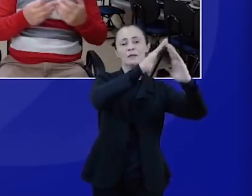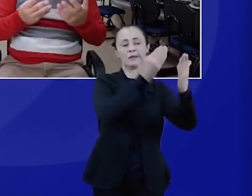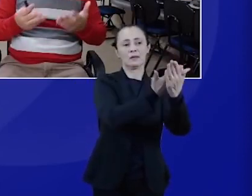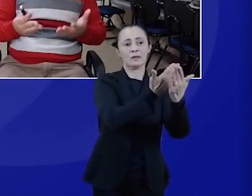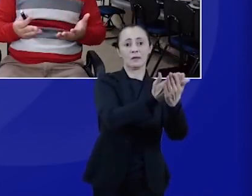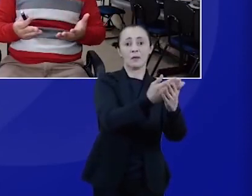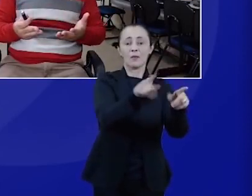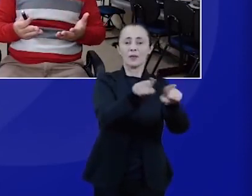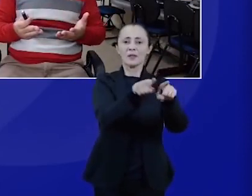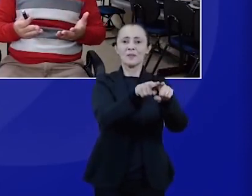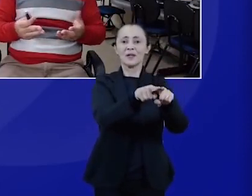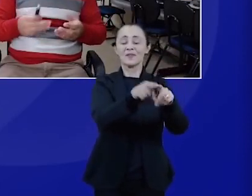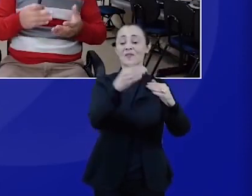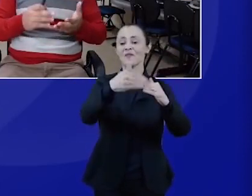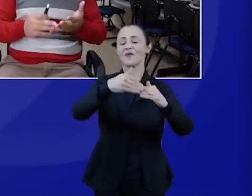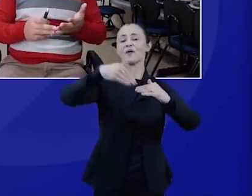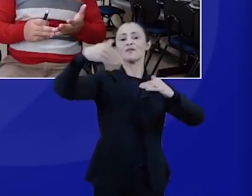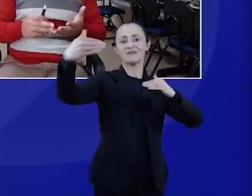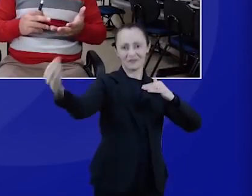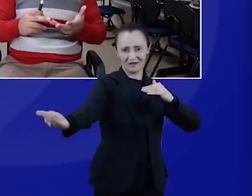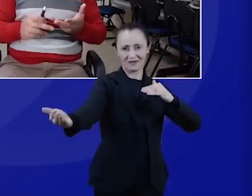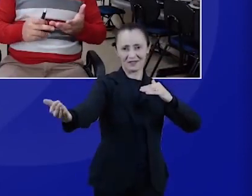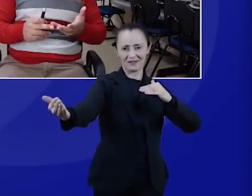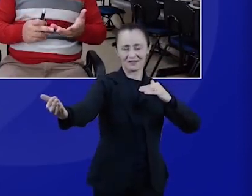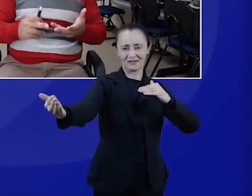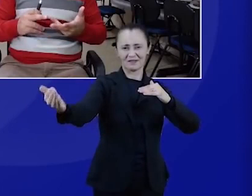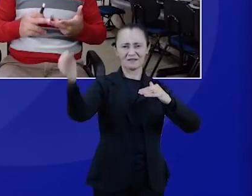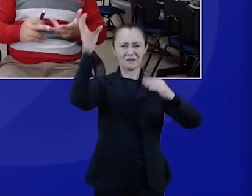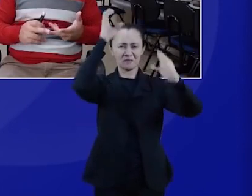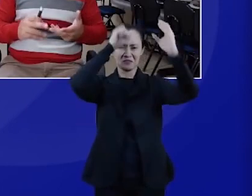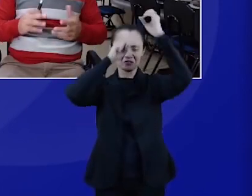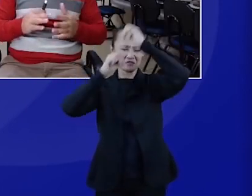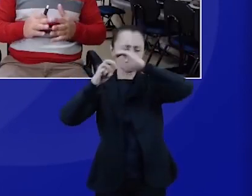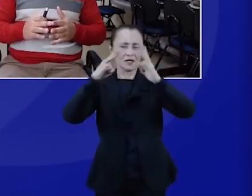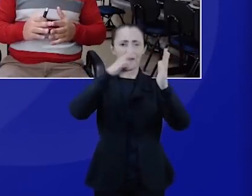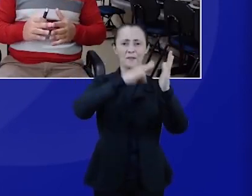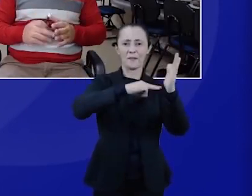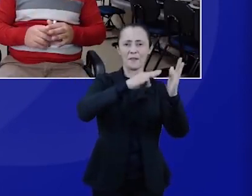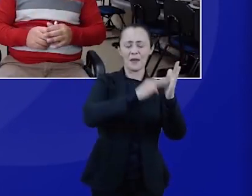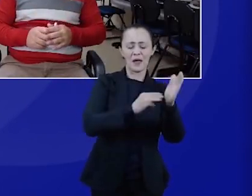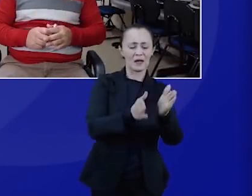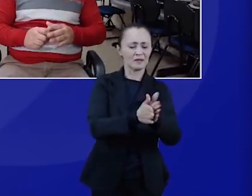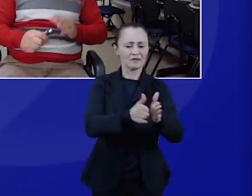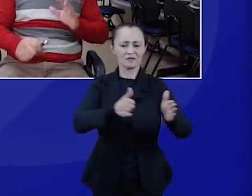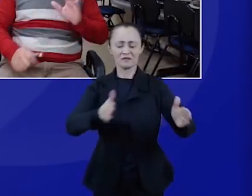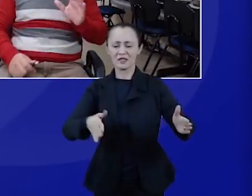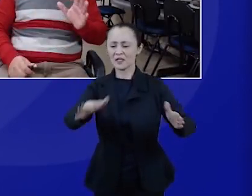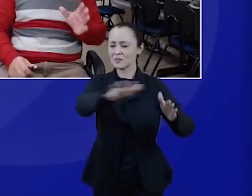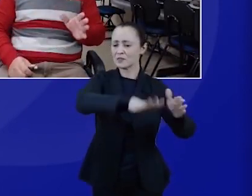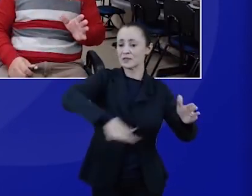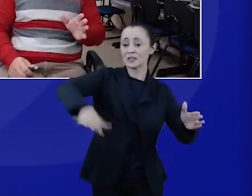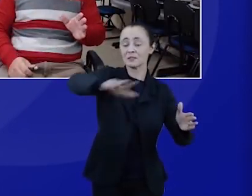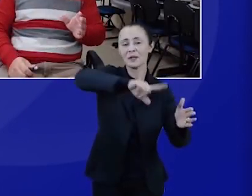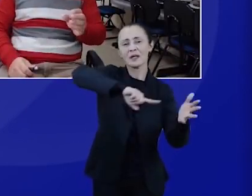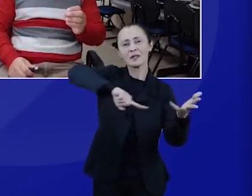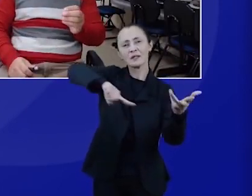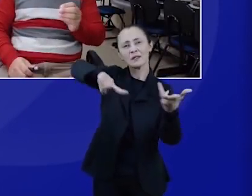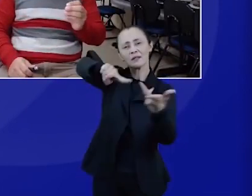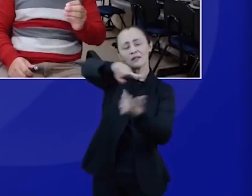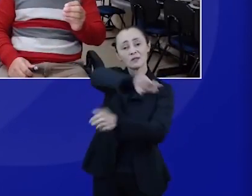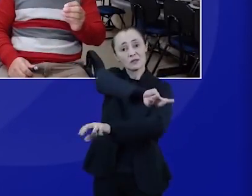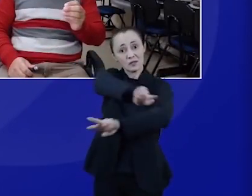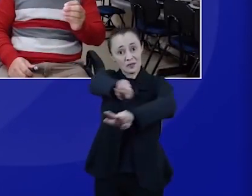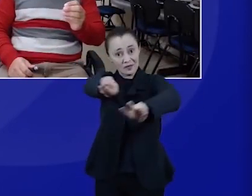quanto fora deles. Envolve saberes, métodos, tempos e espaços físicos diferenciados